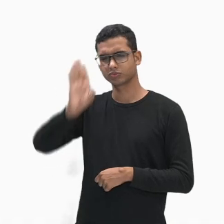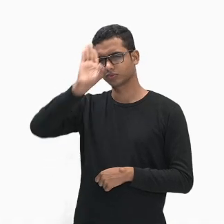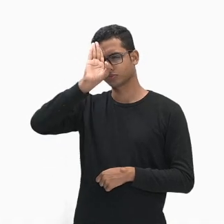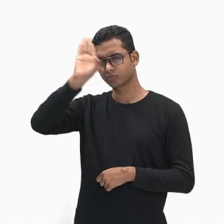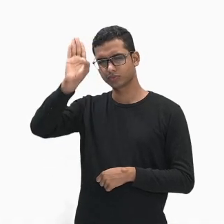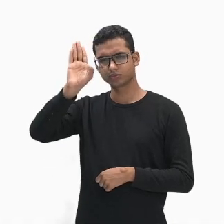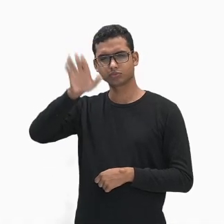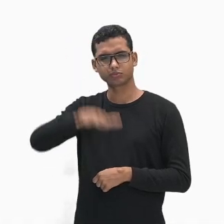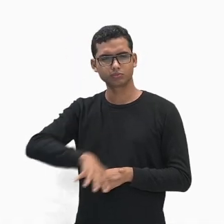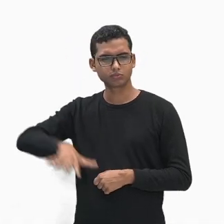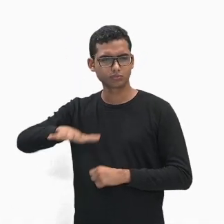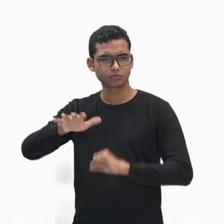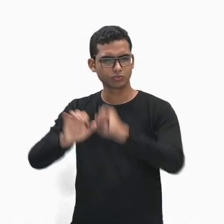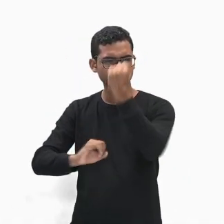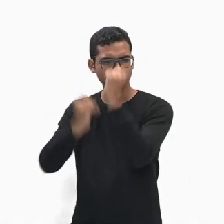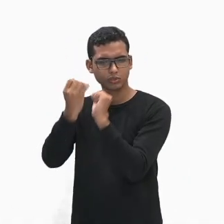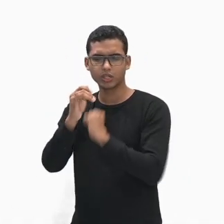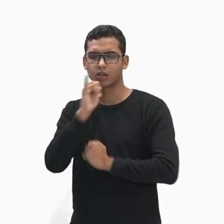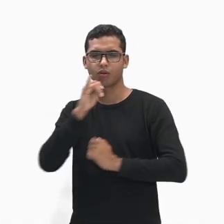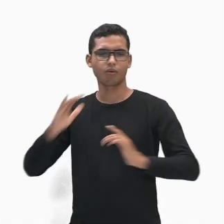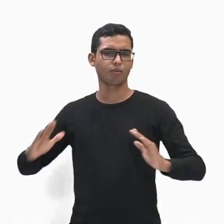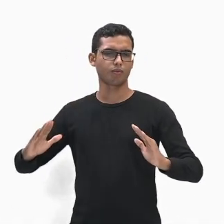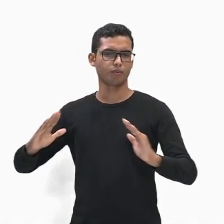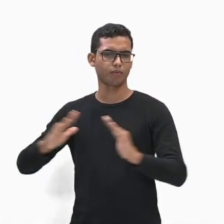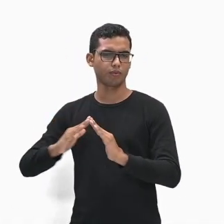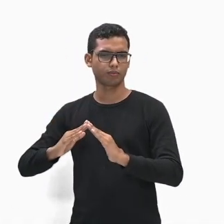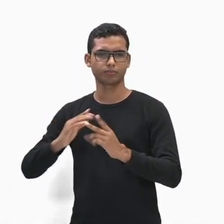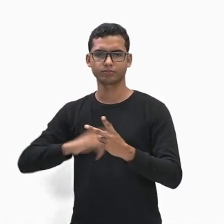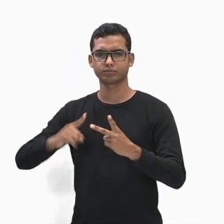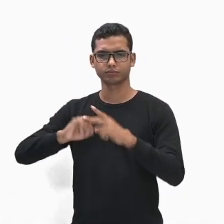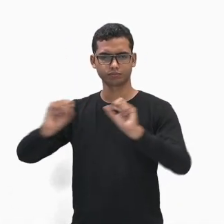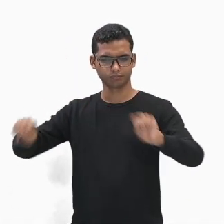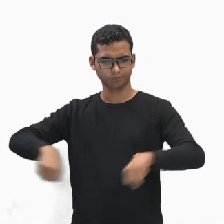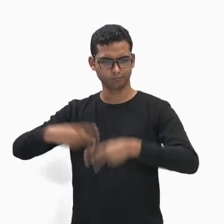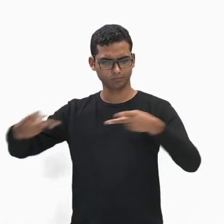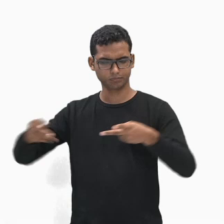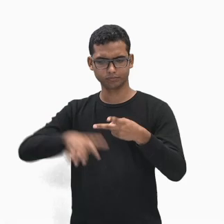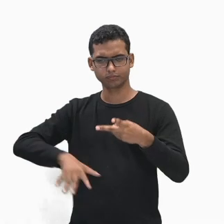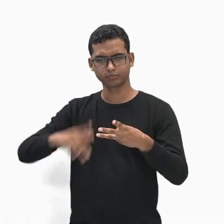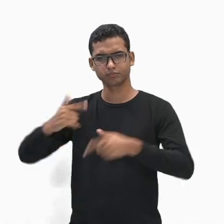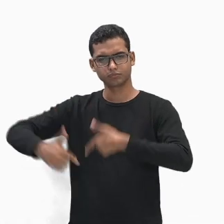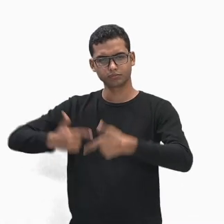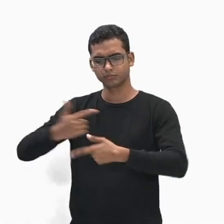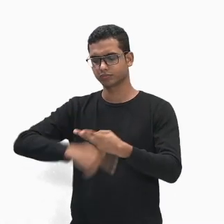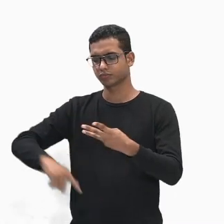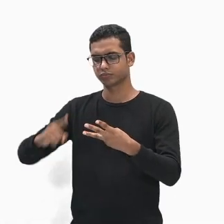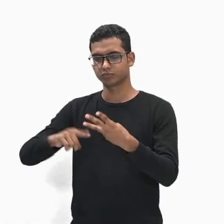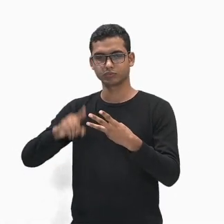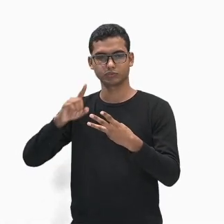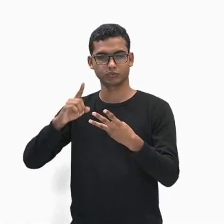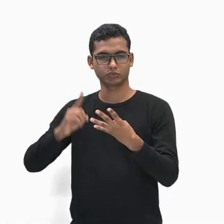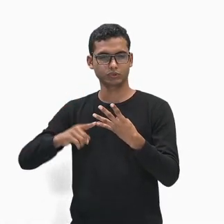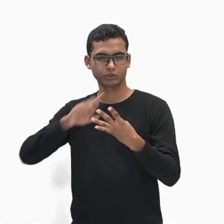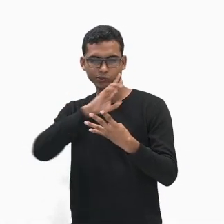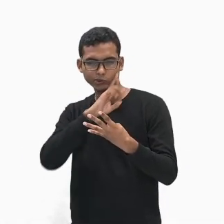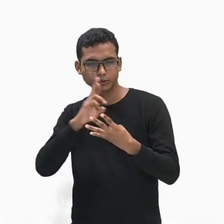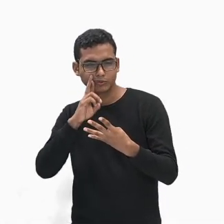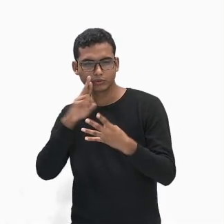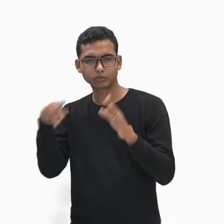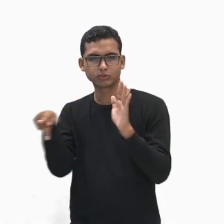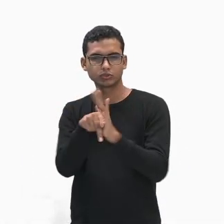utilizado em ambientes de trabalho, casa, shoppings e restaurantes é o